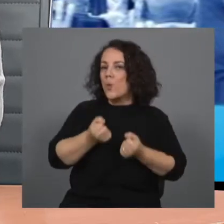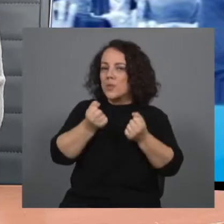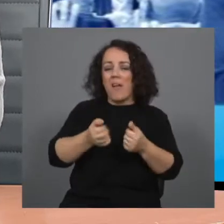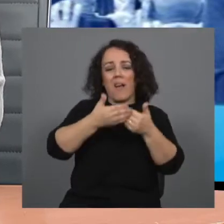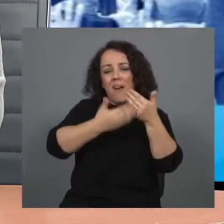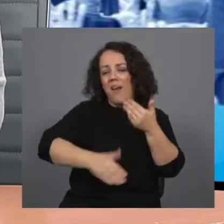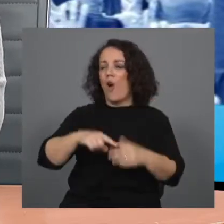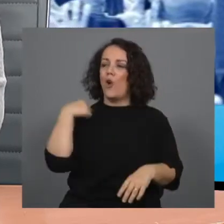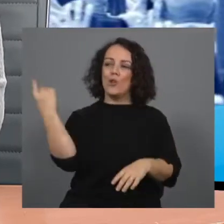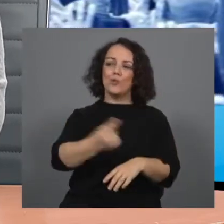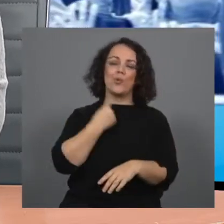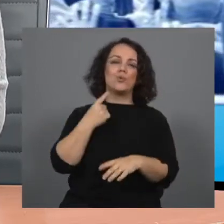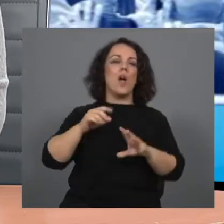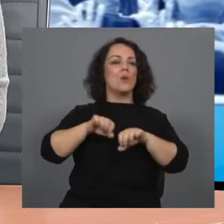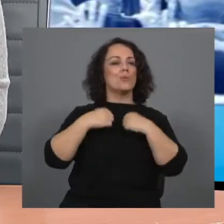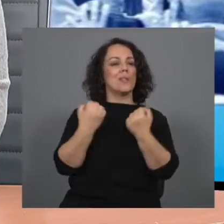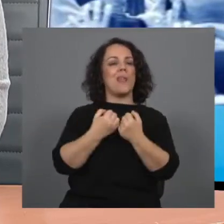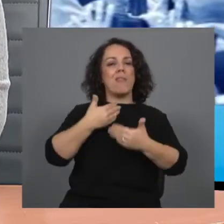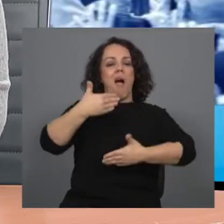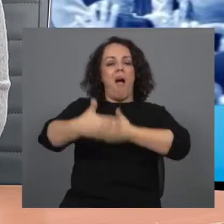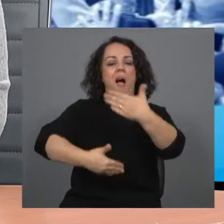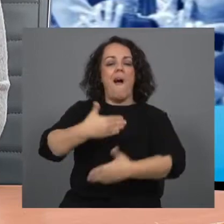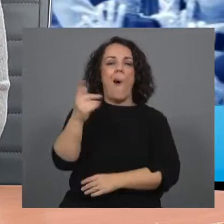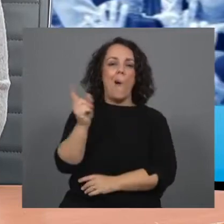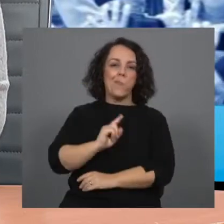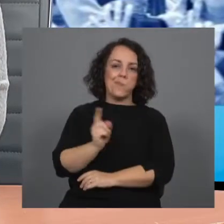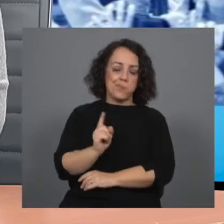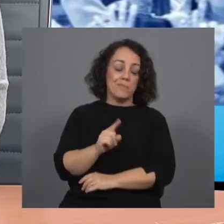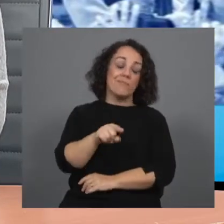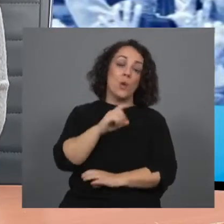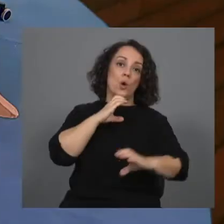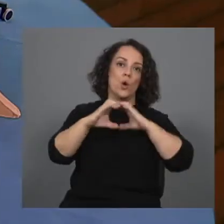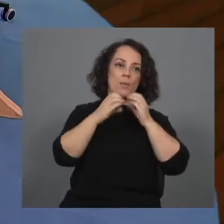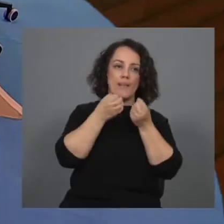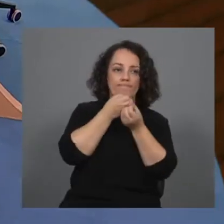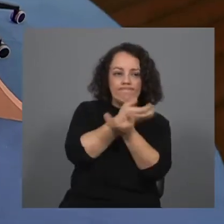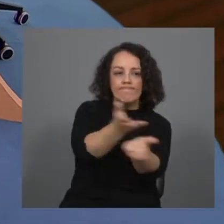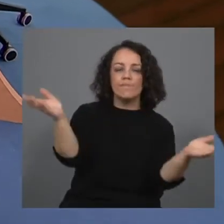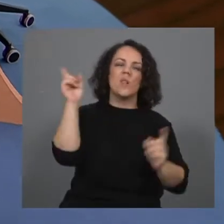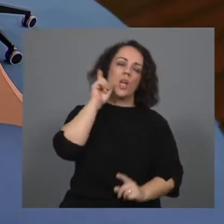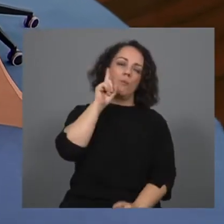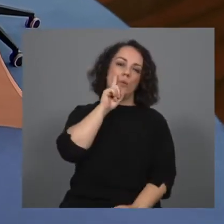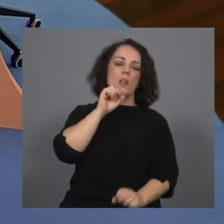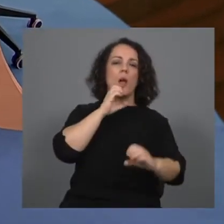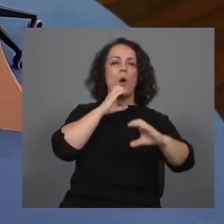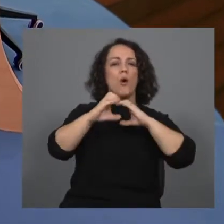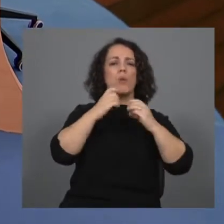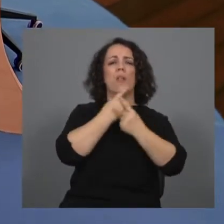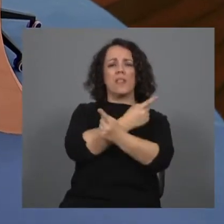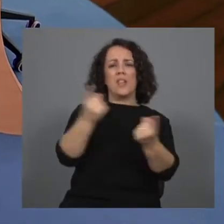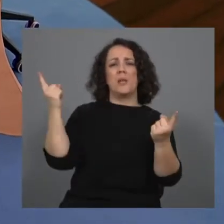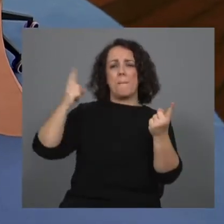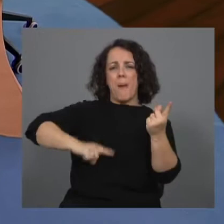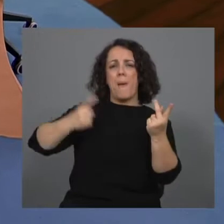conseguiremos todos avançar enquanto sociedade. E aqui também a comunicação tem um papel decisivo. A comunicação não se cansa de dizer isto, não se cansa